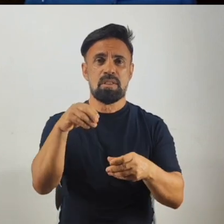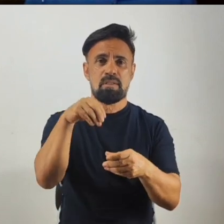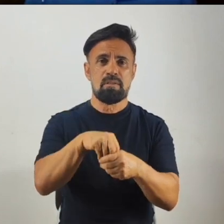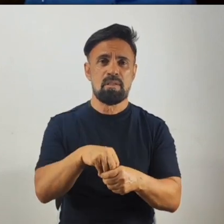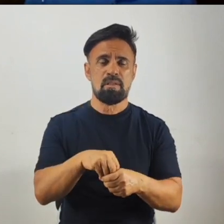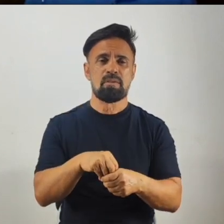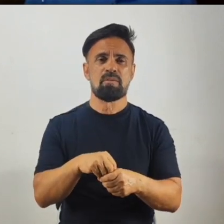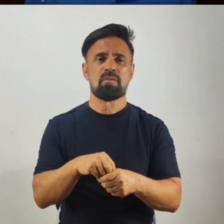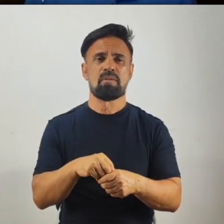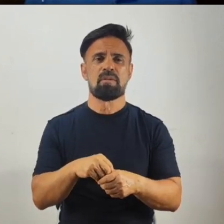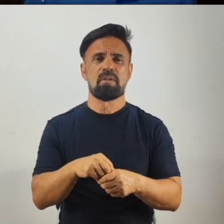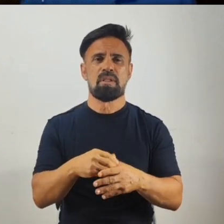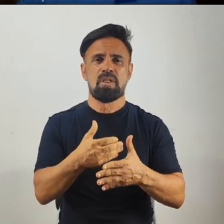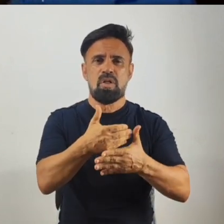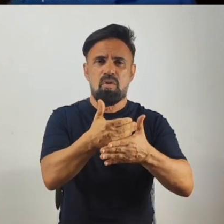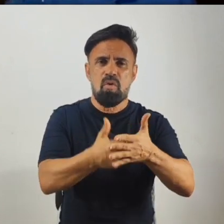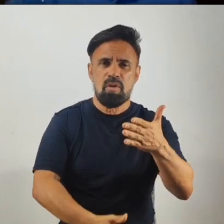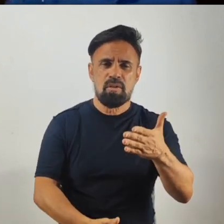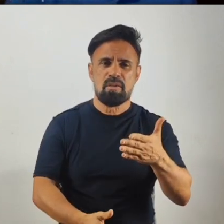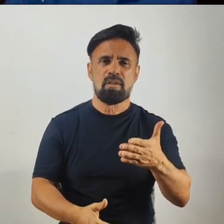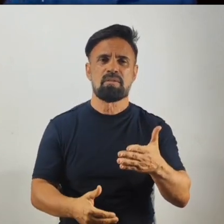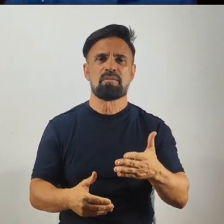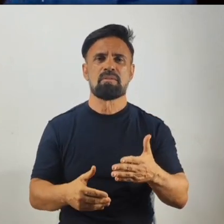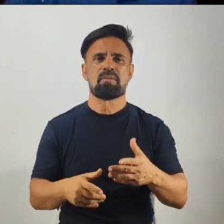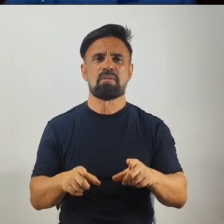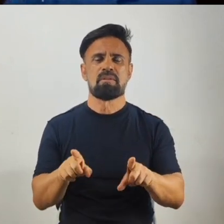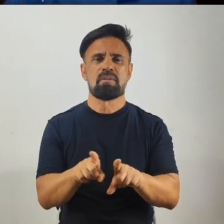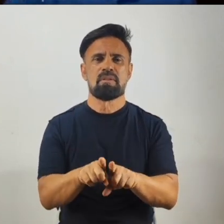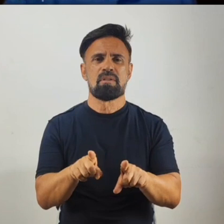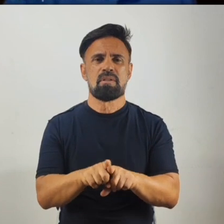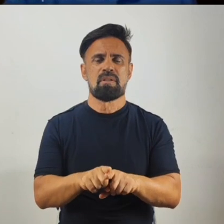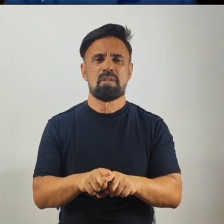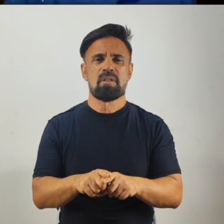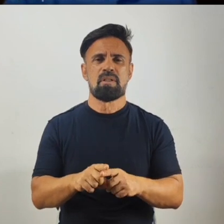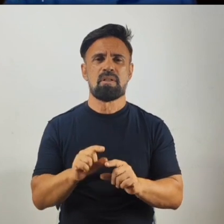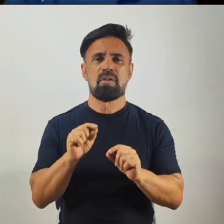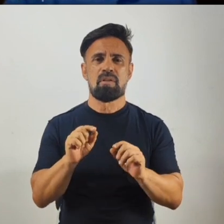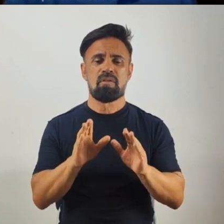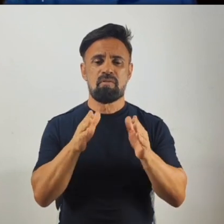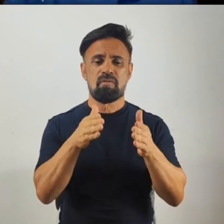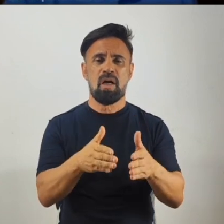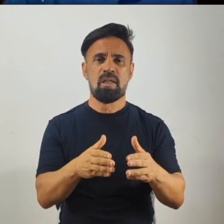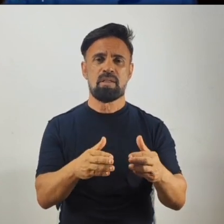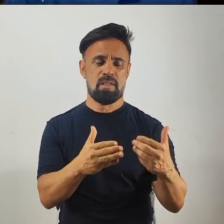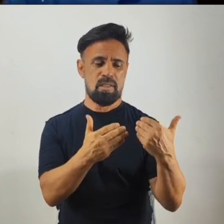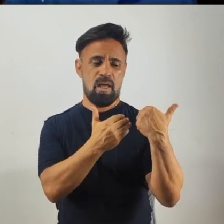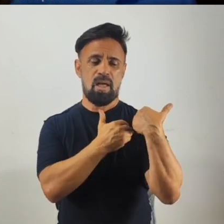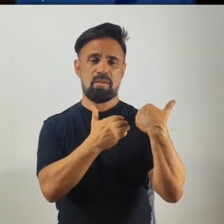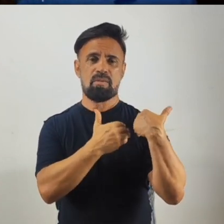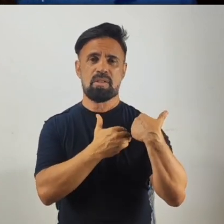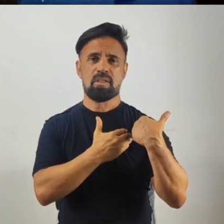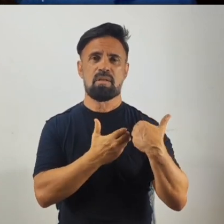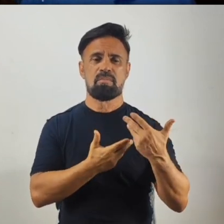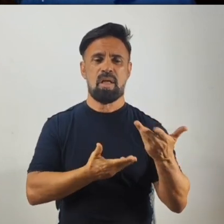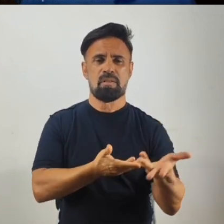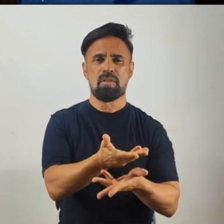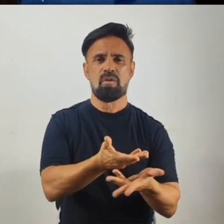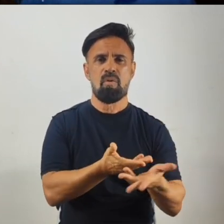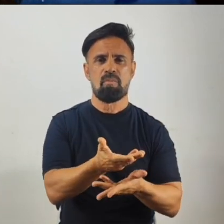abordam a formulação de regimentos internos e contratos para terceirizados e enfatiza